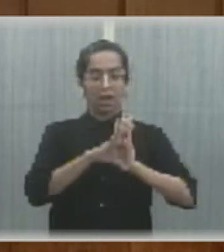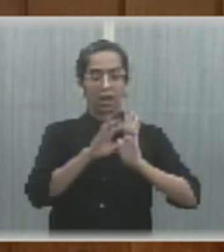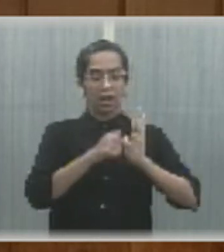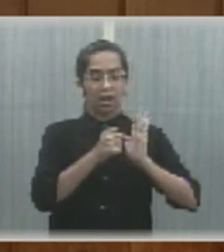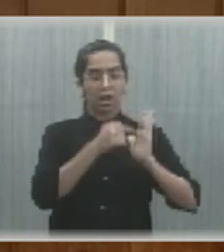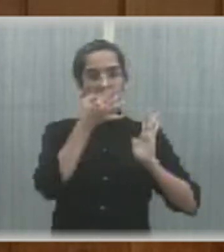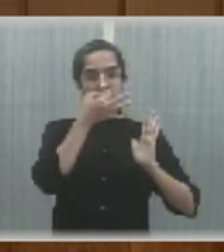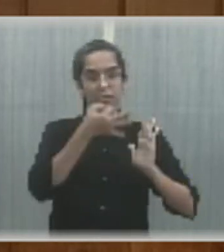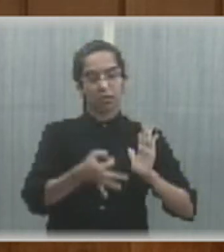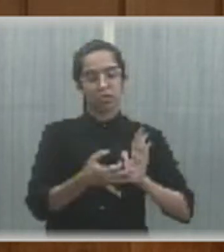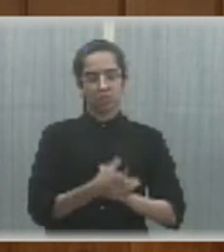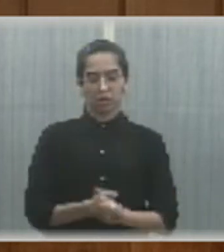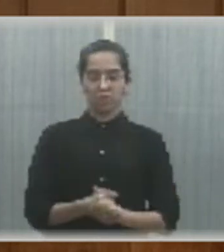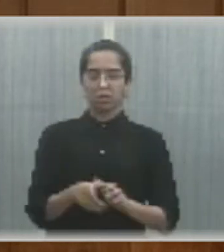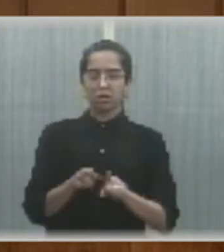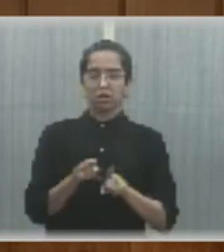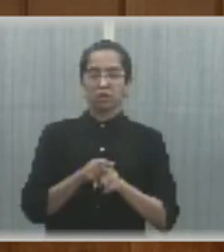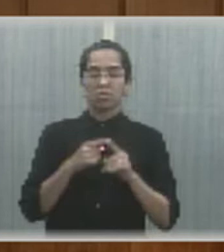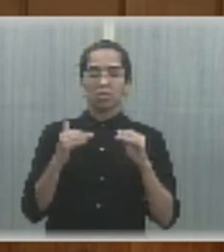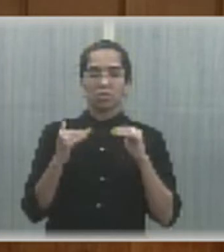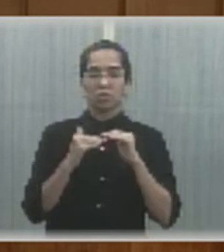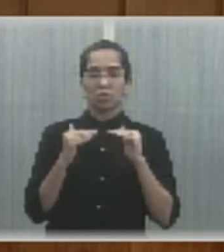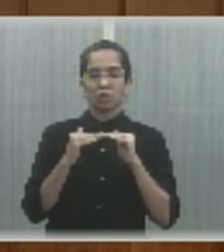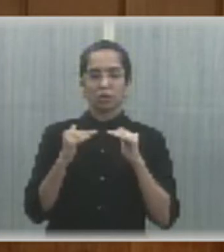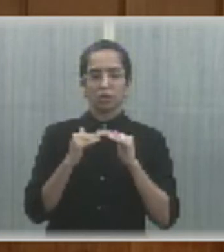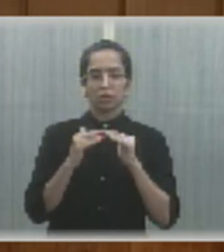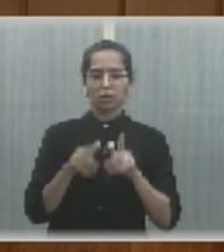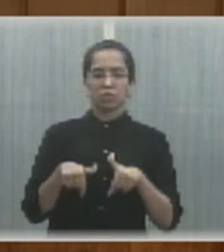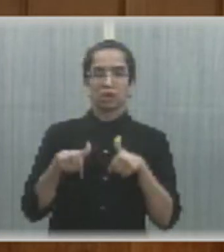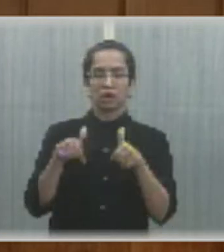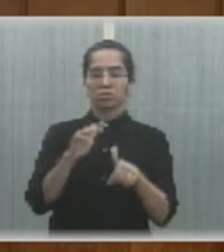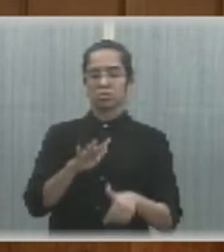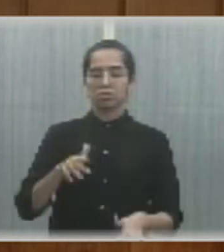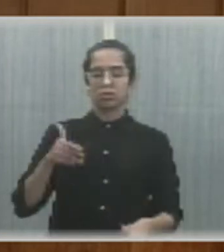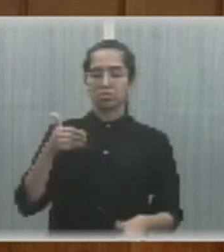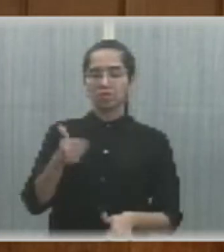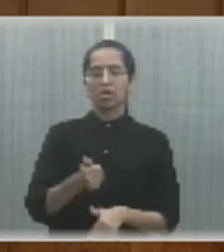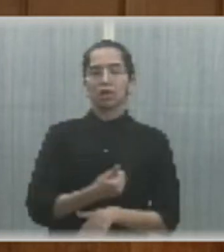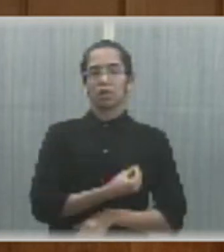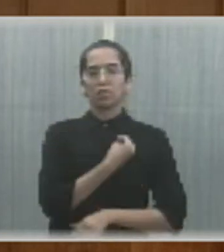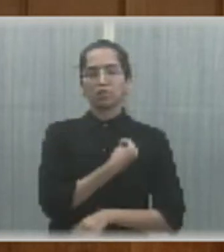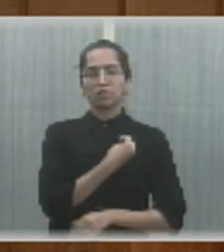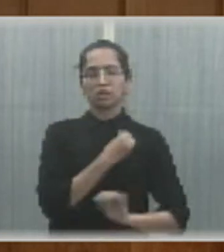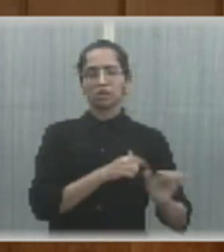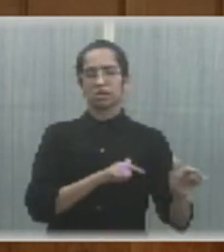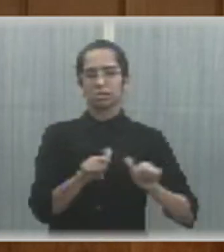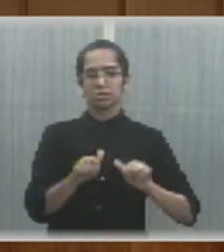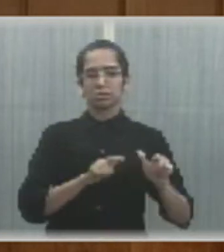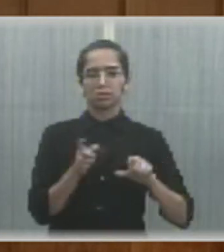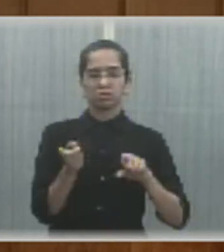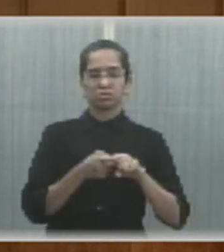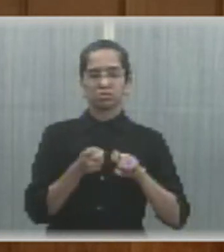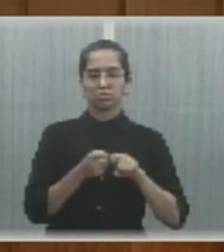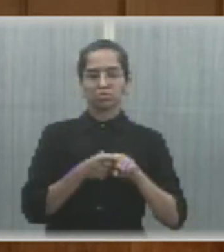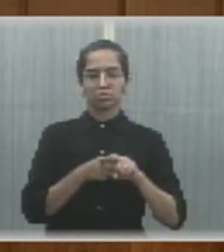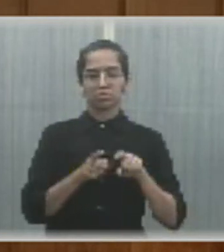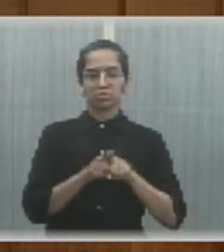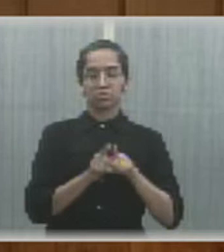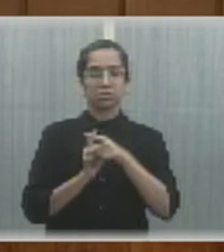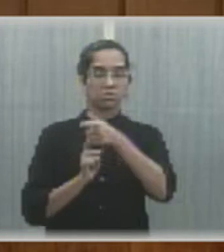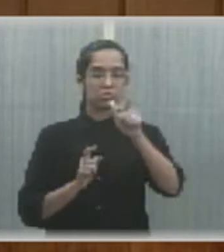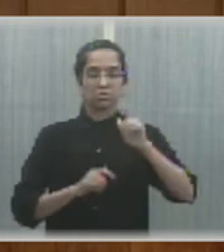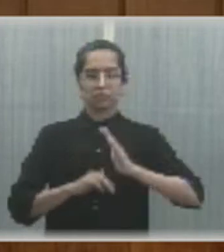sua defesa em prol da categoria da melhoria das condições de trabalho de médicos e profissionais